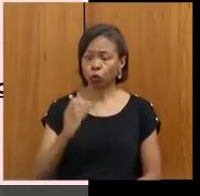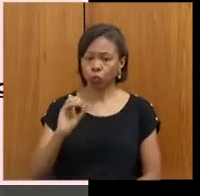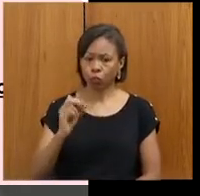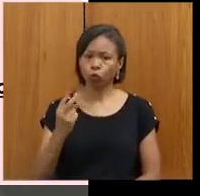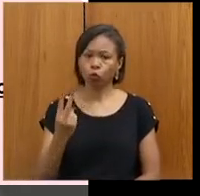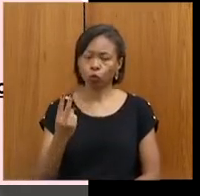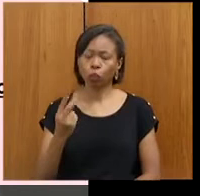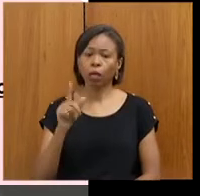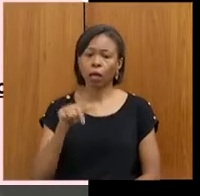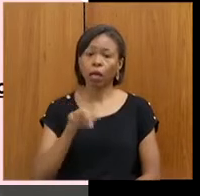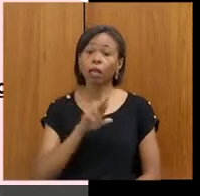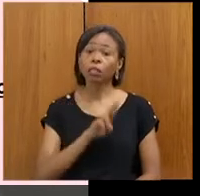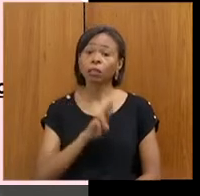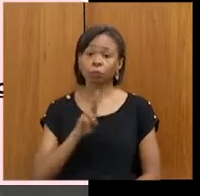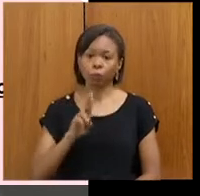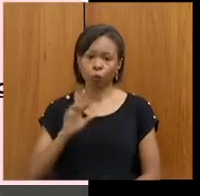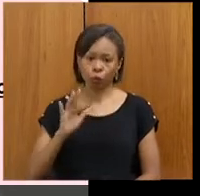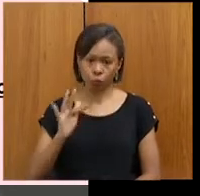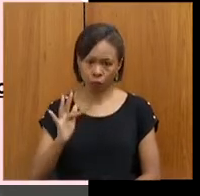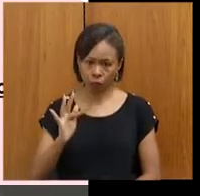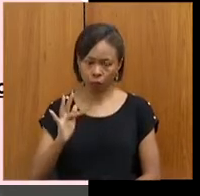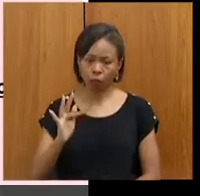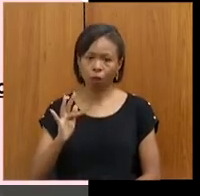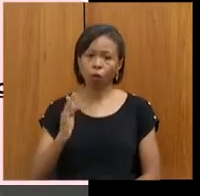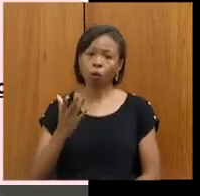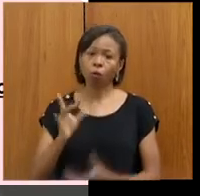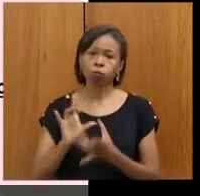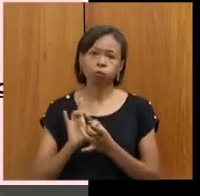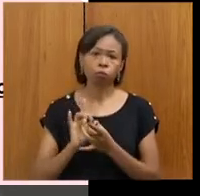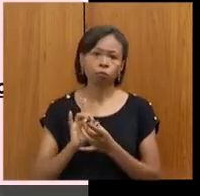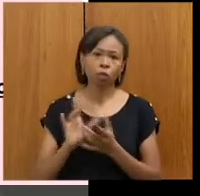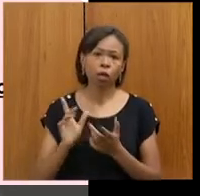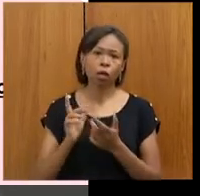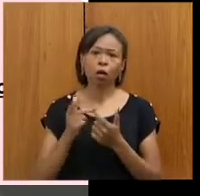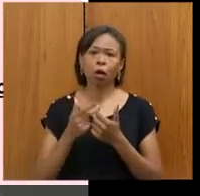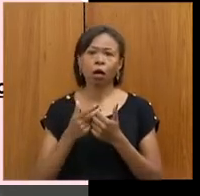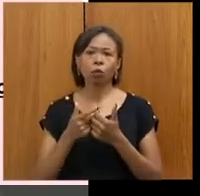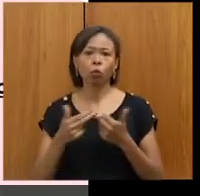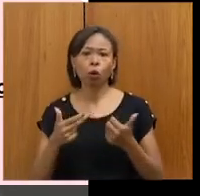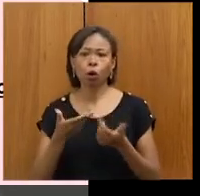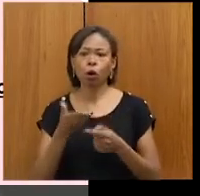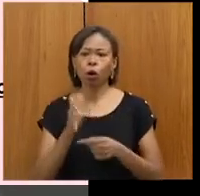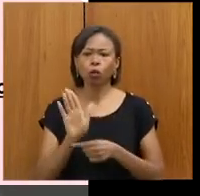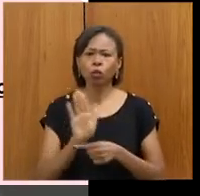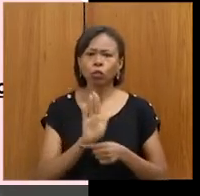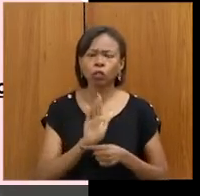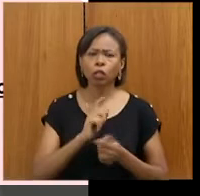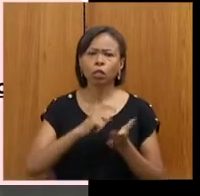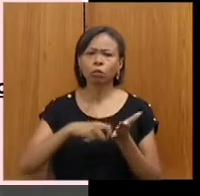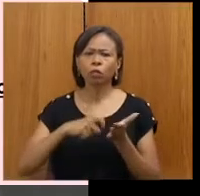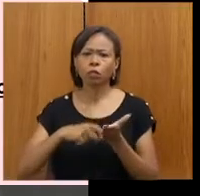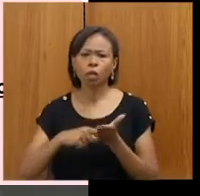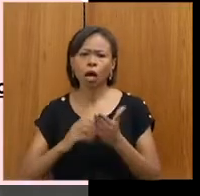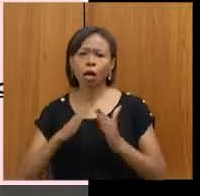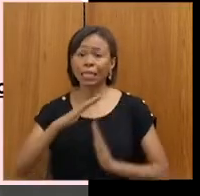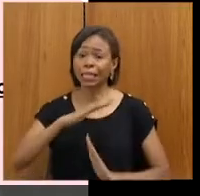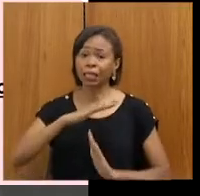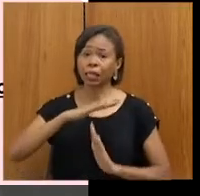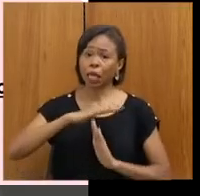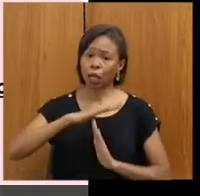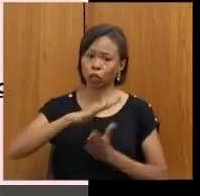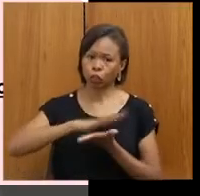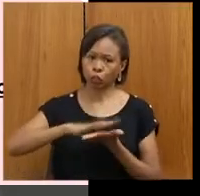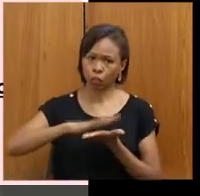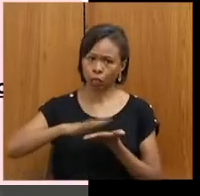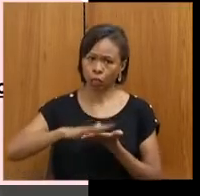ao novo regime de recuperação fiscal autorização leilão reverso redução de incentivos fiscais e teto de gasto ainda em